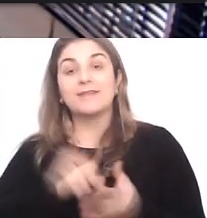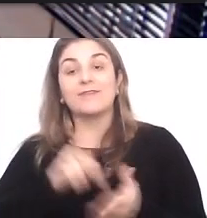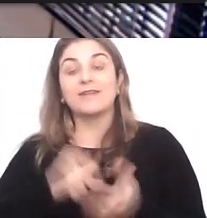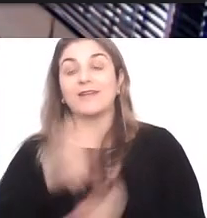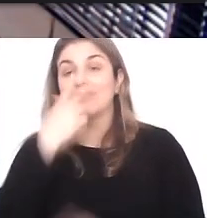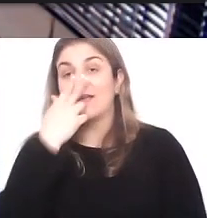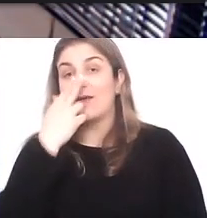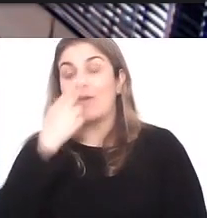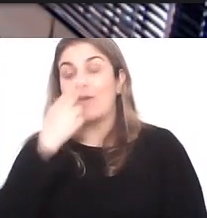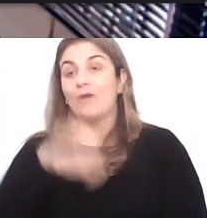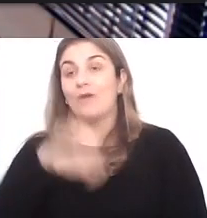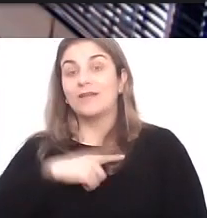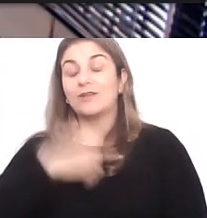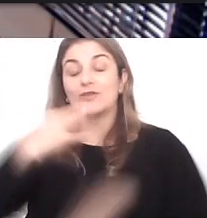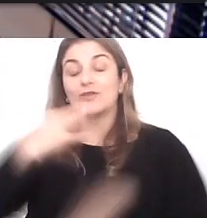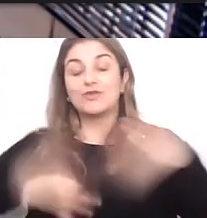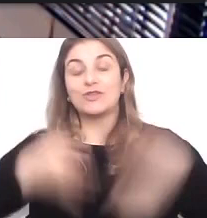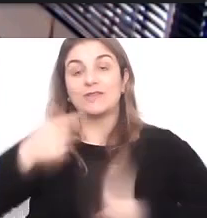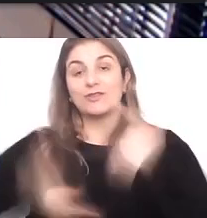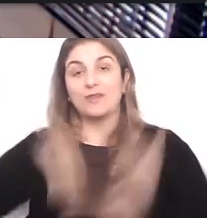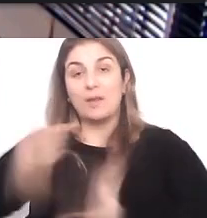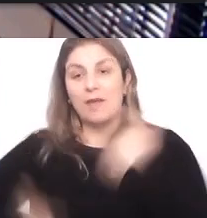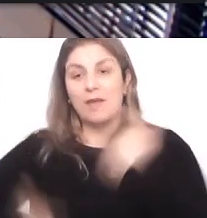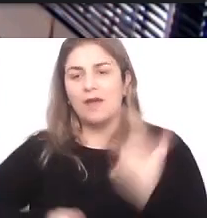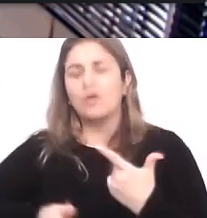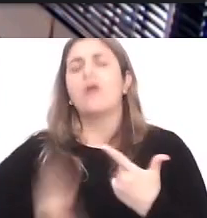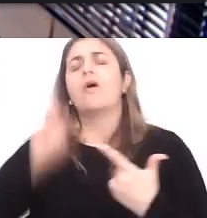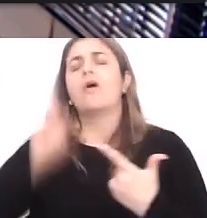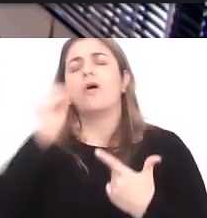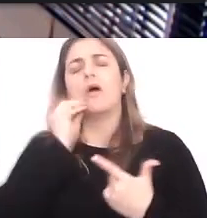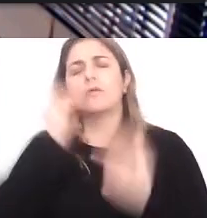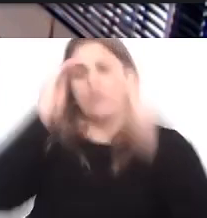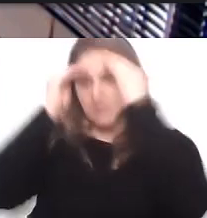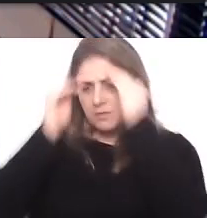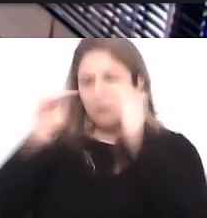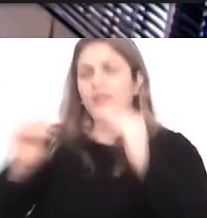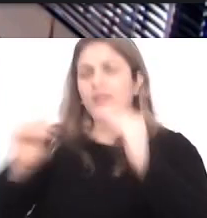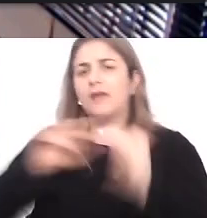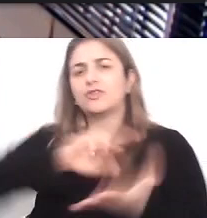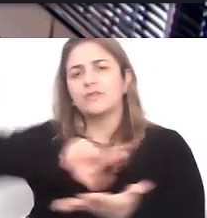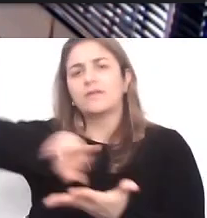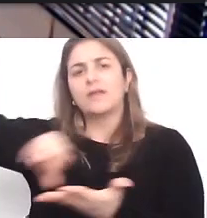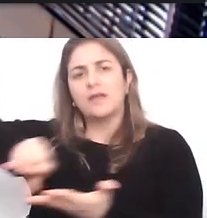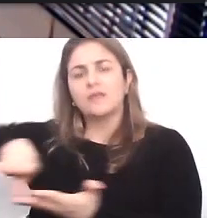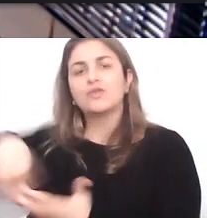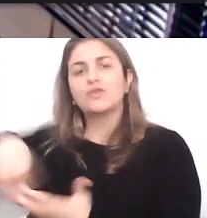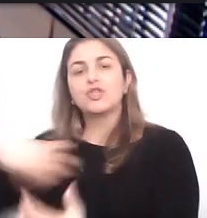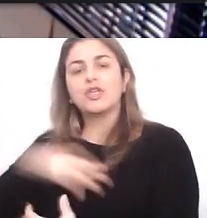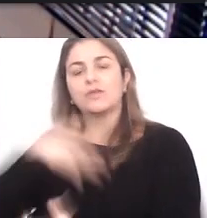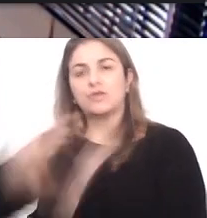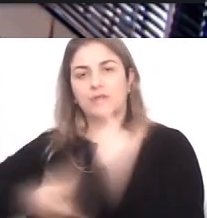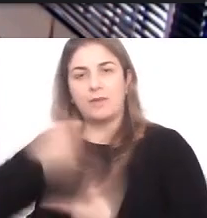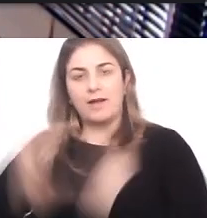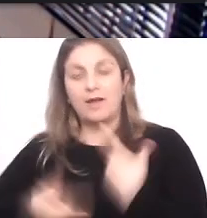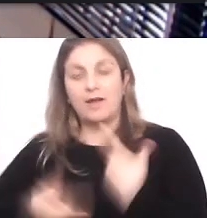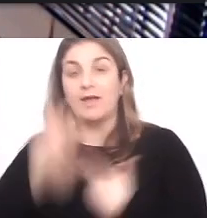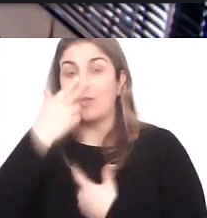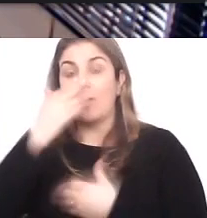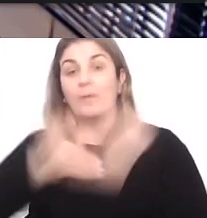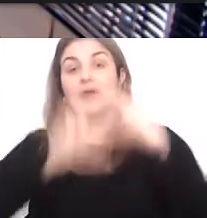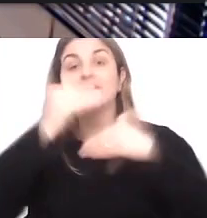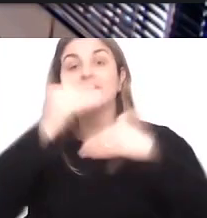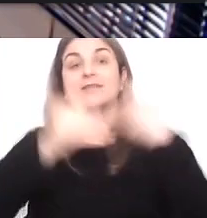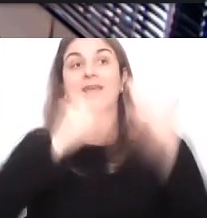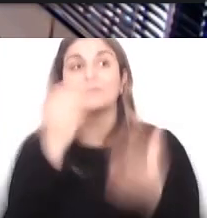muitas vezes até na justiça do trabalho. Vamos respeitar cada um as suas diferentes fenomenologias. E aqui eu falo no processo penal e direito penal.